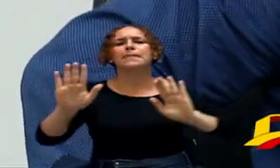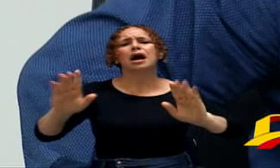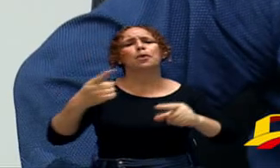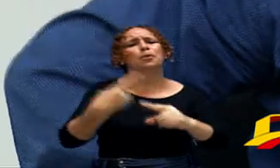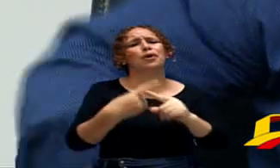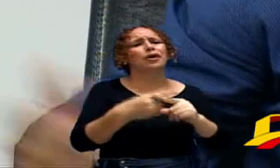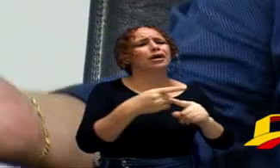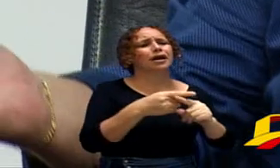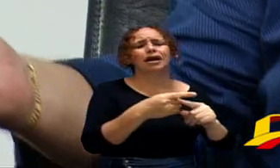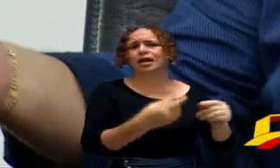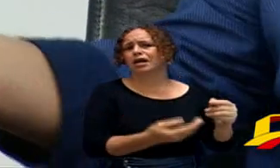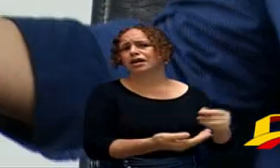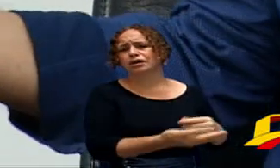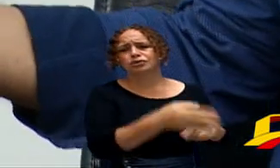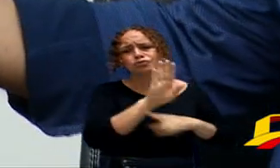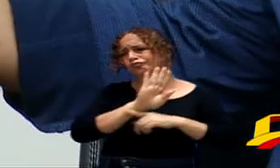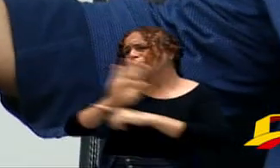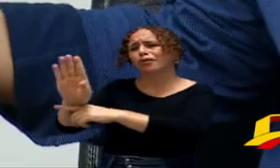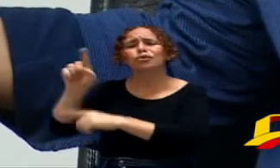Sorocaba?